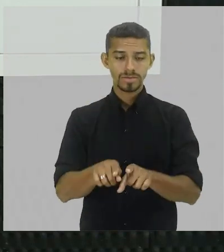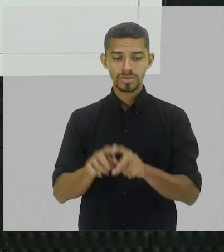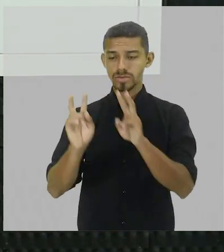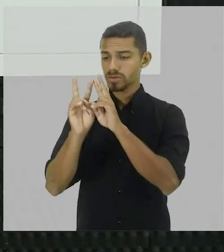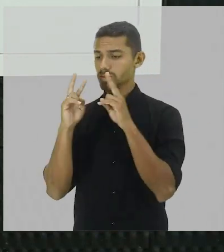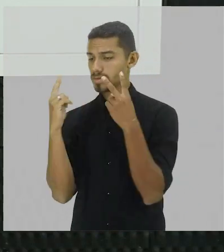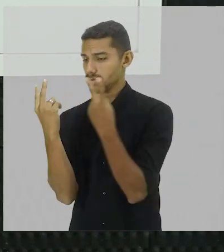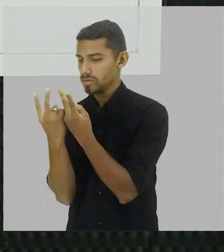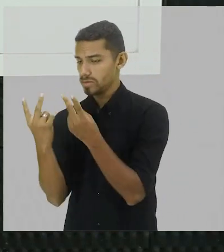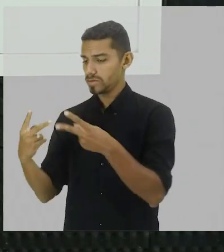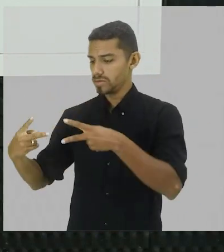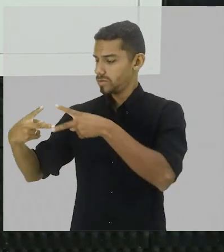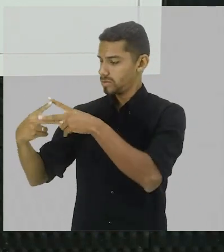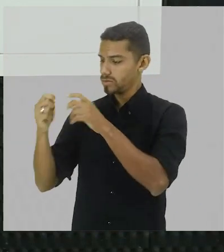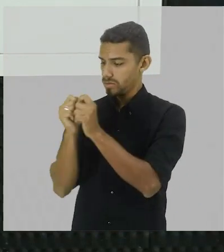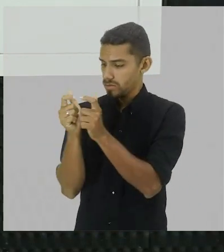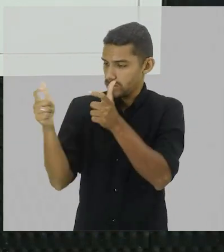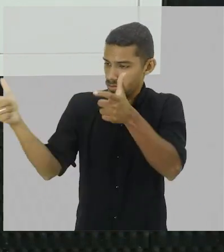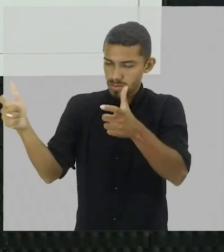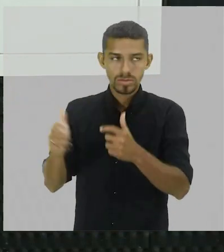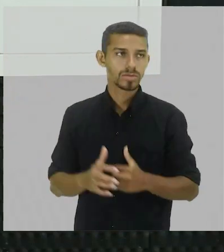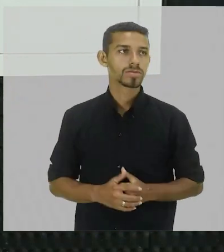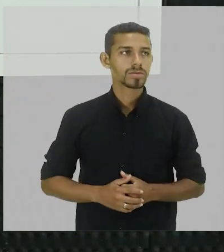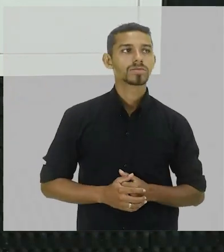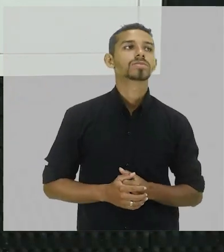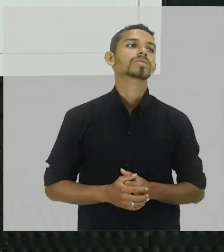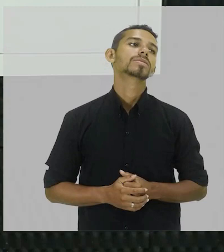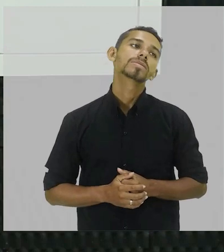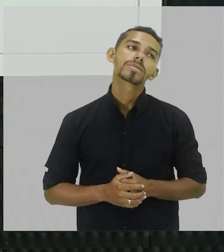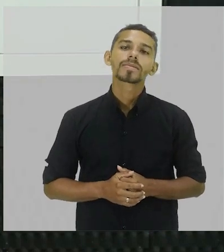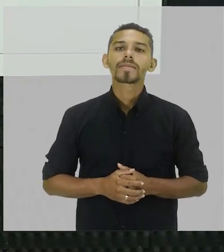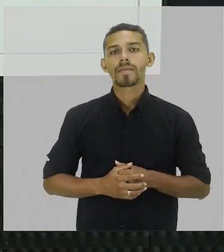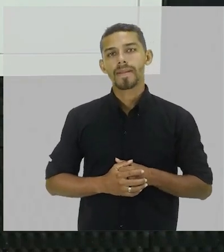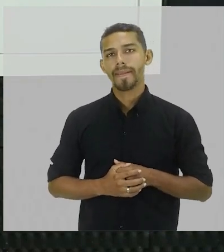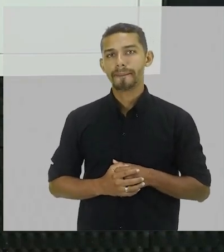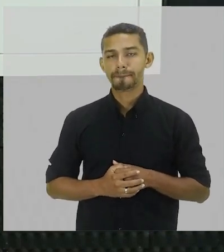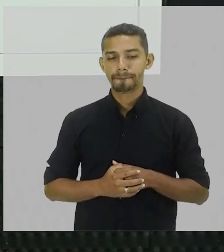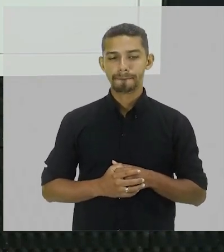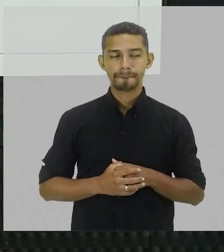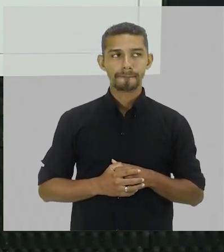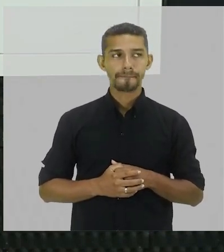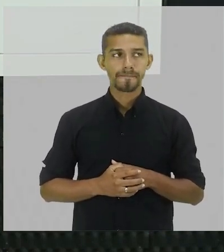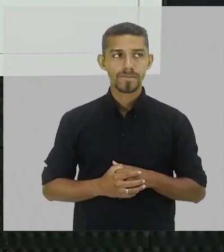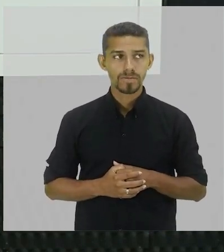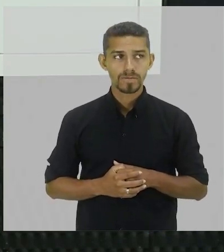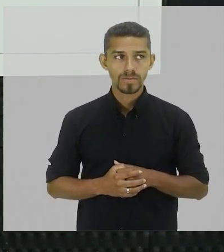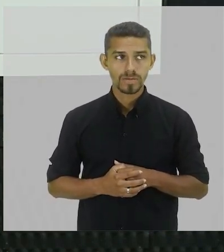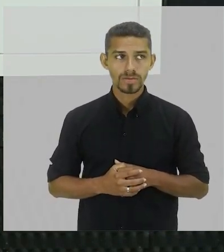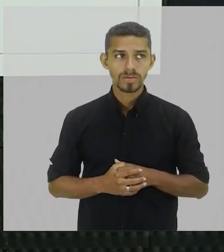pirâmide maior. Volume da pirâmide maior.